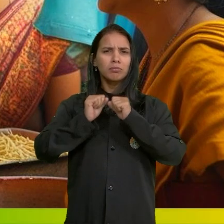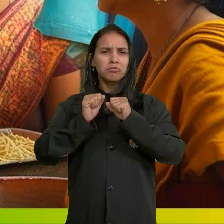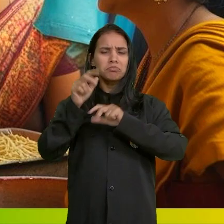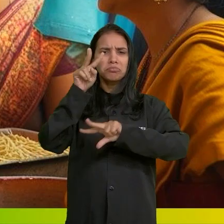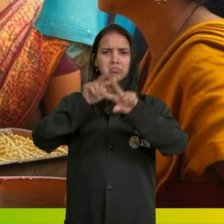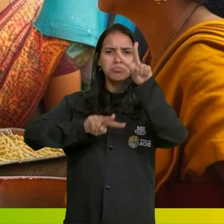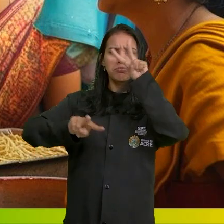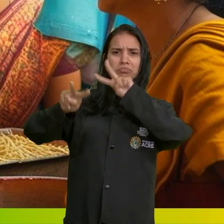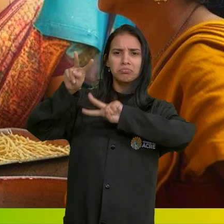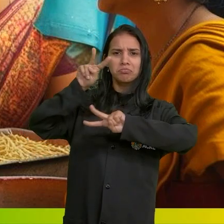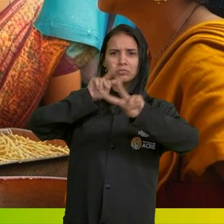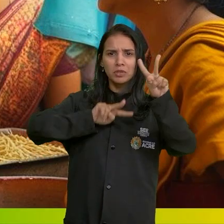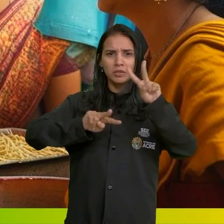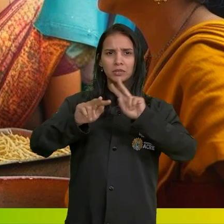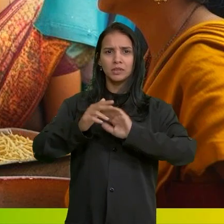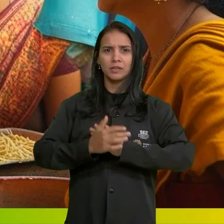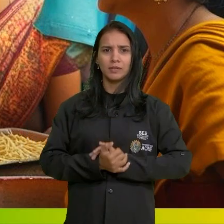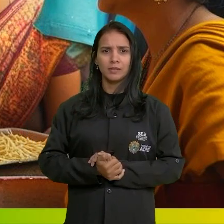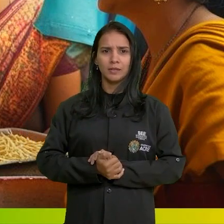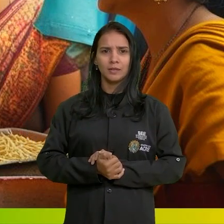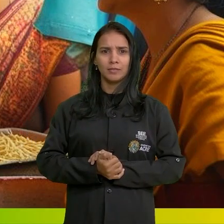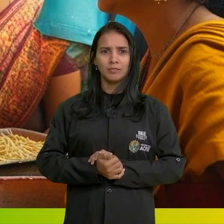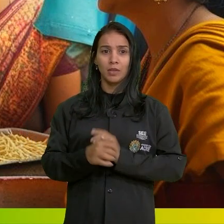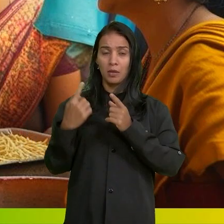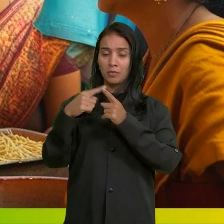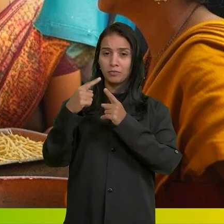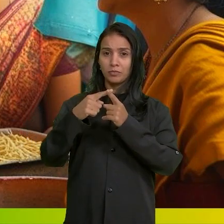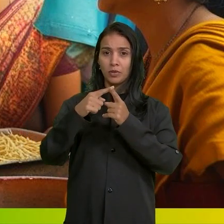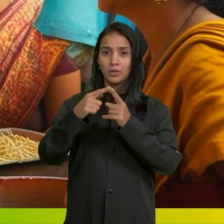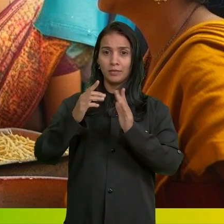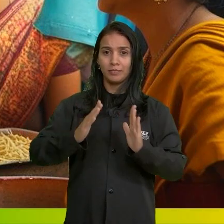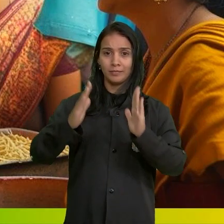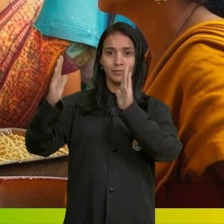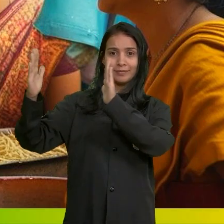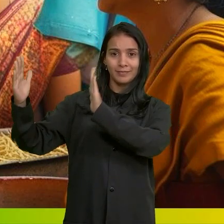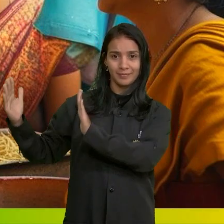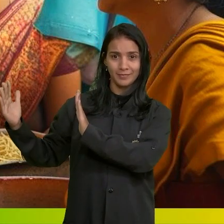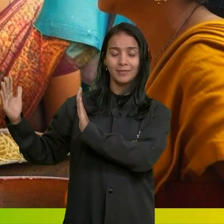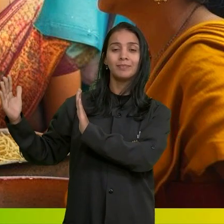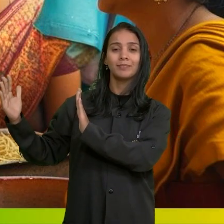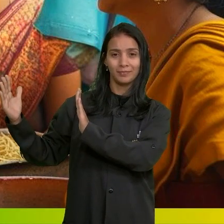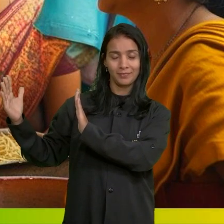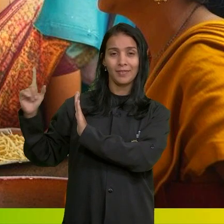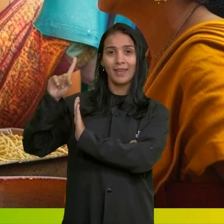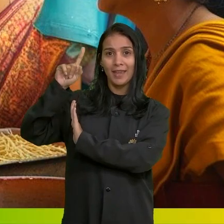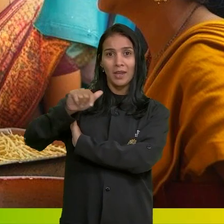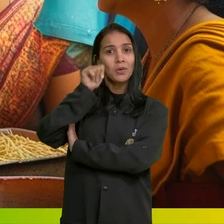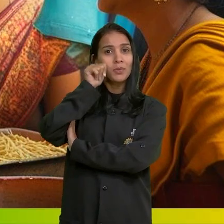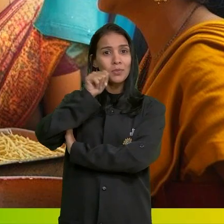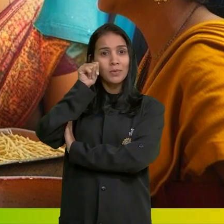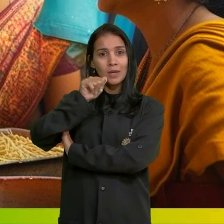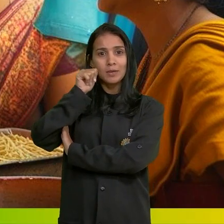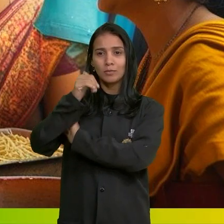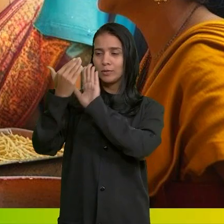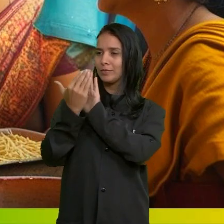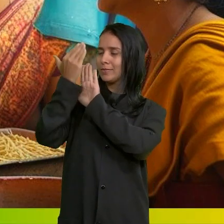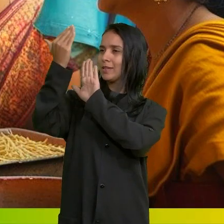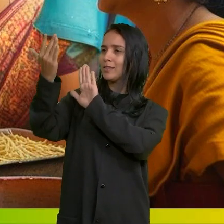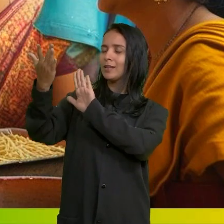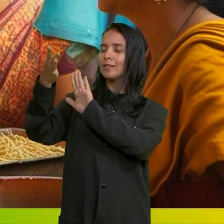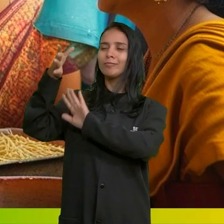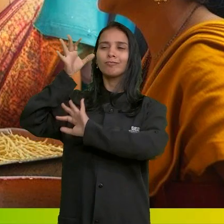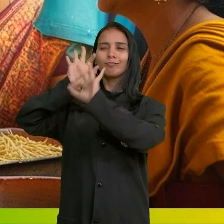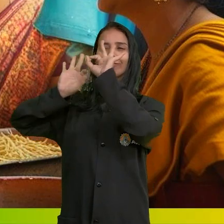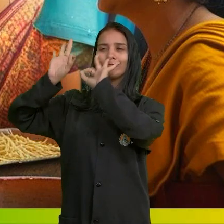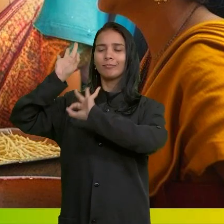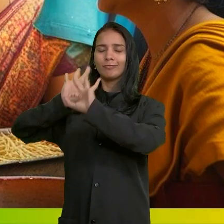Nós temos de um lado da imagem uma moça que ela está se observando no espelho e em